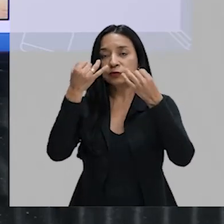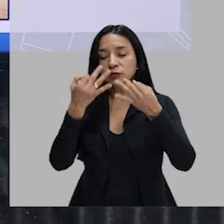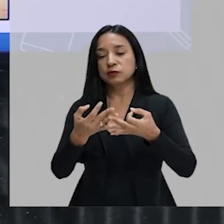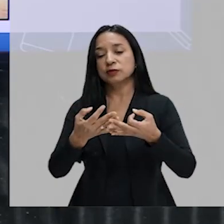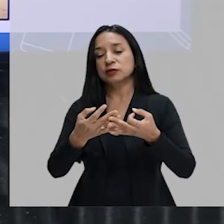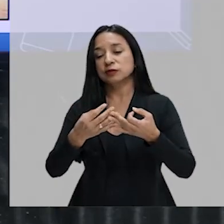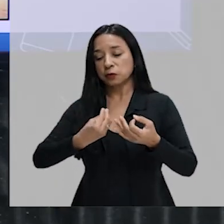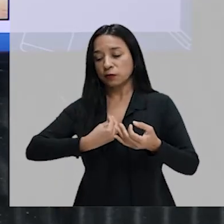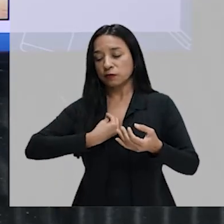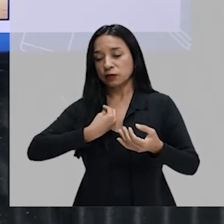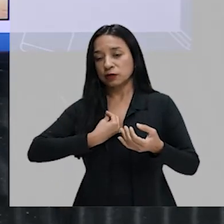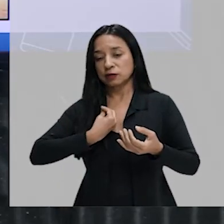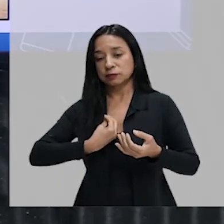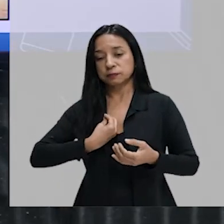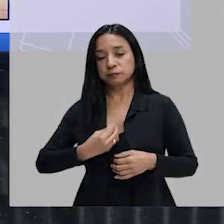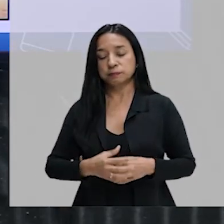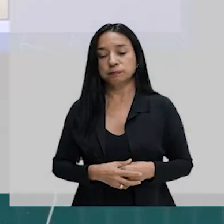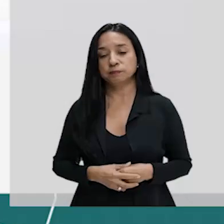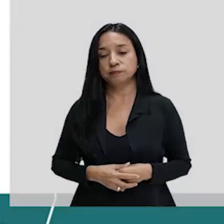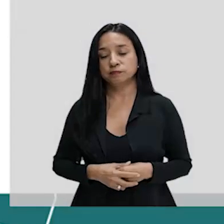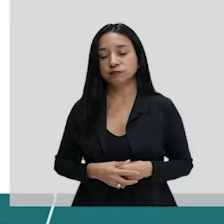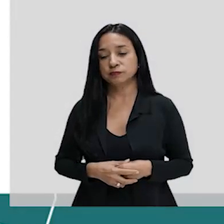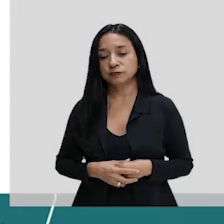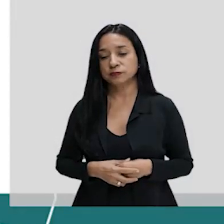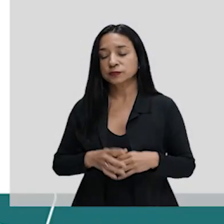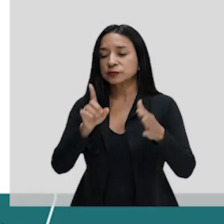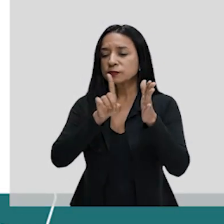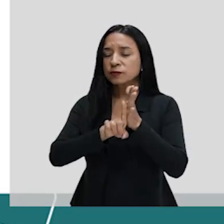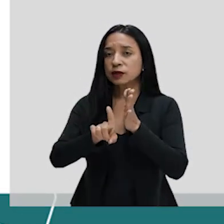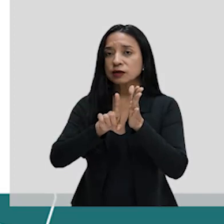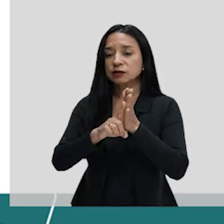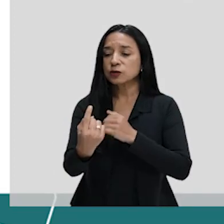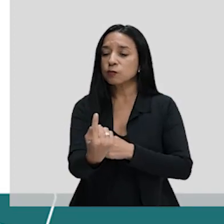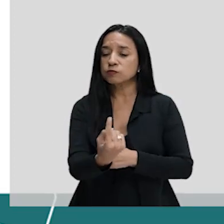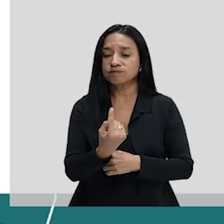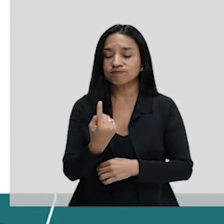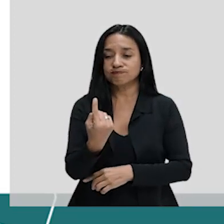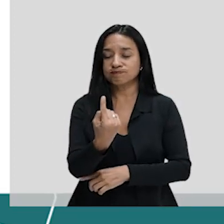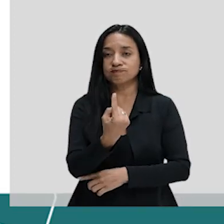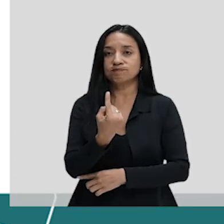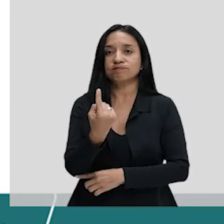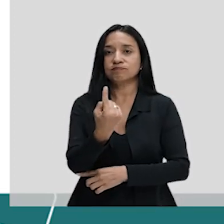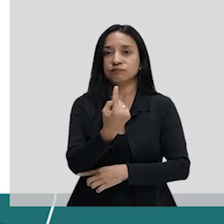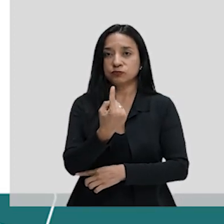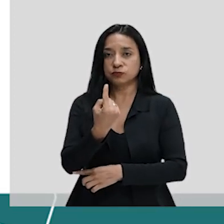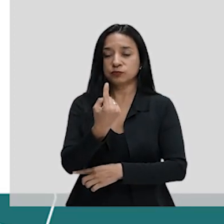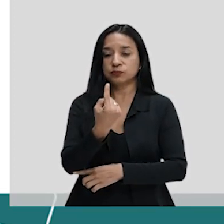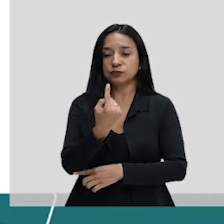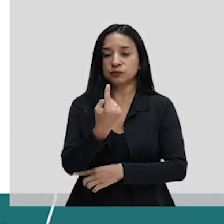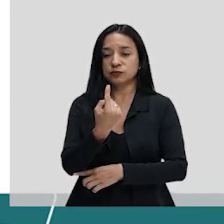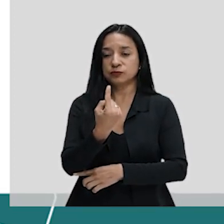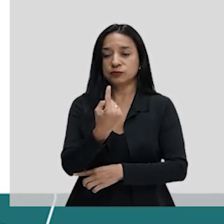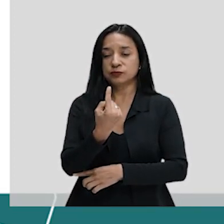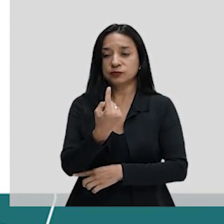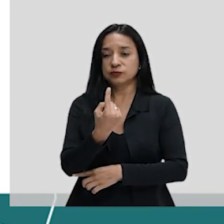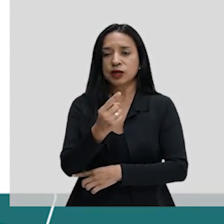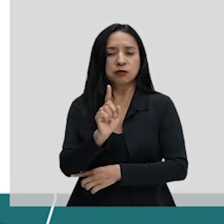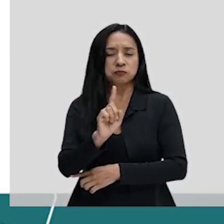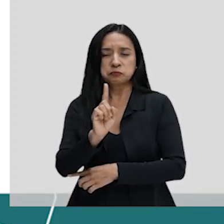desses elementos aqui, das linhas de experiência. A vitalidade, fonte e expansão da energia